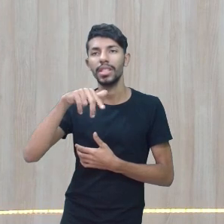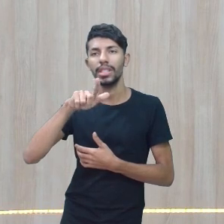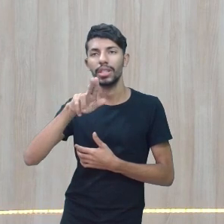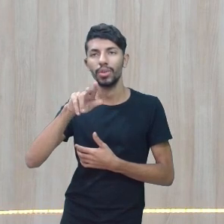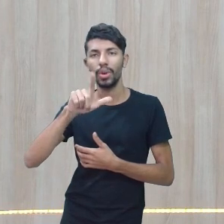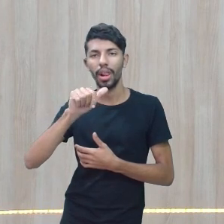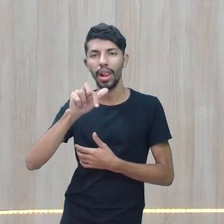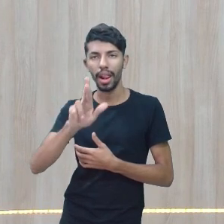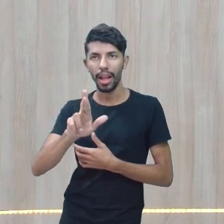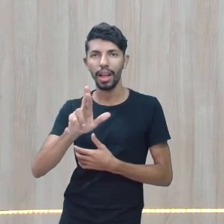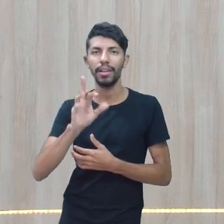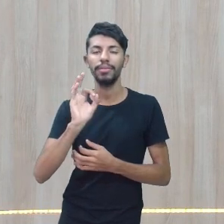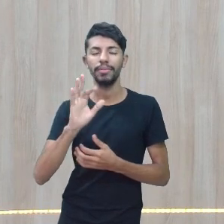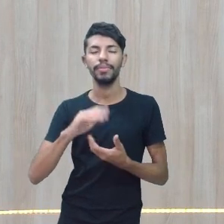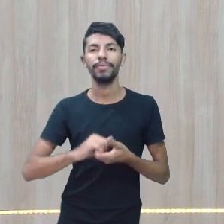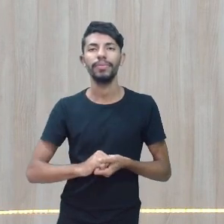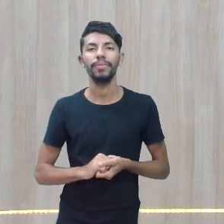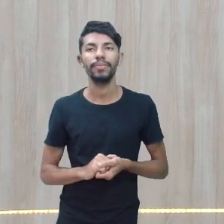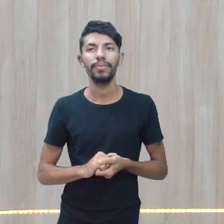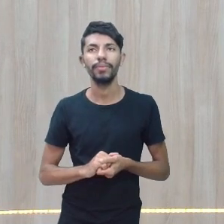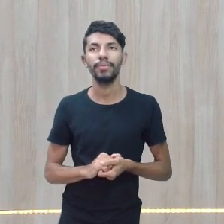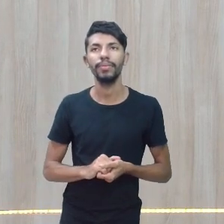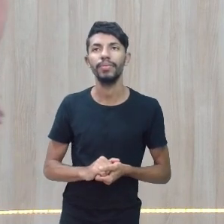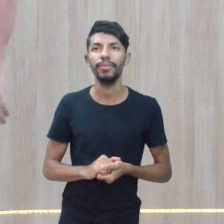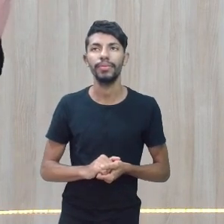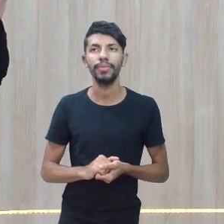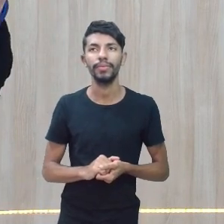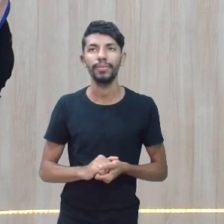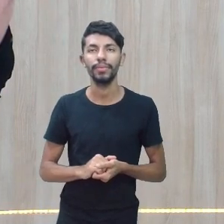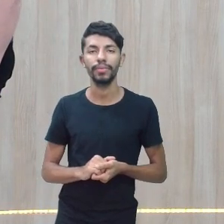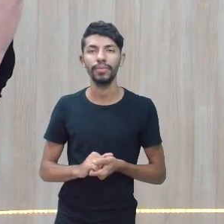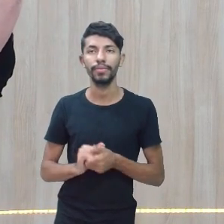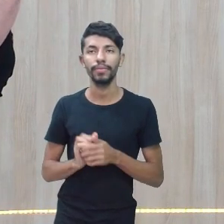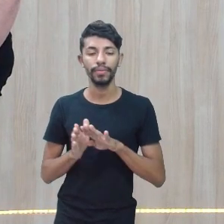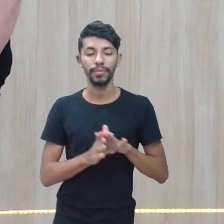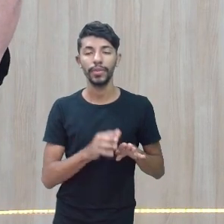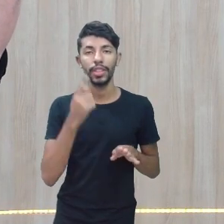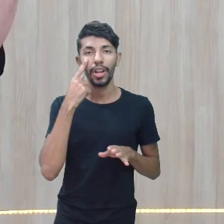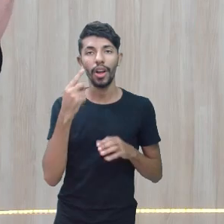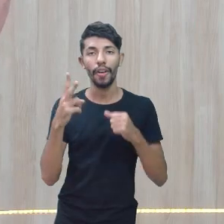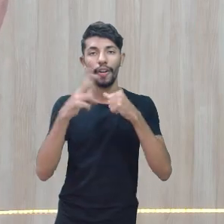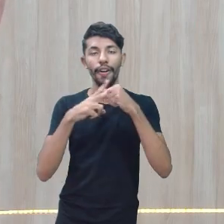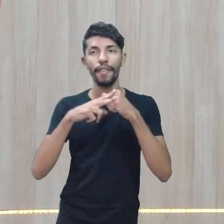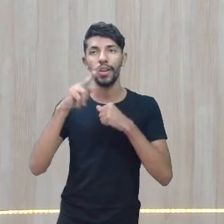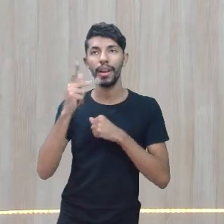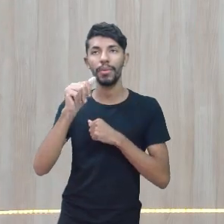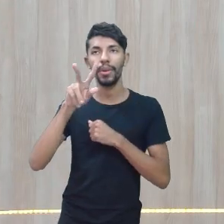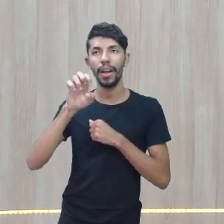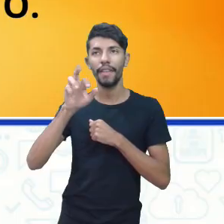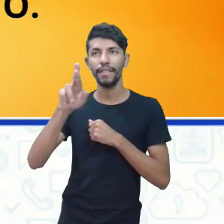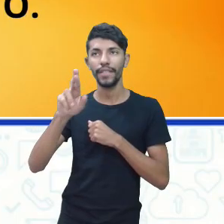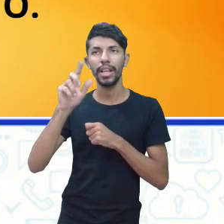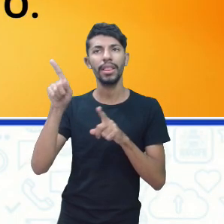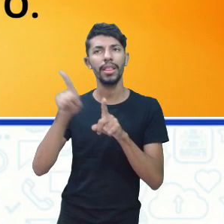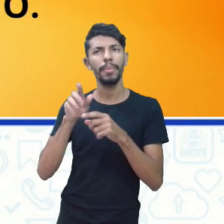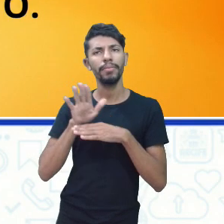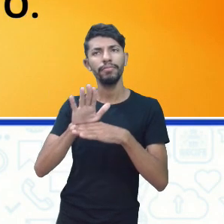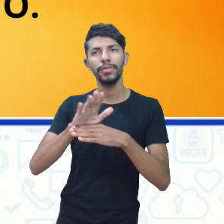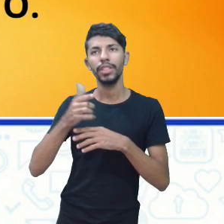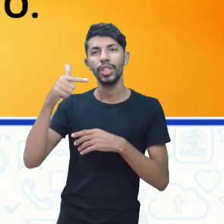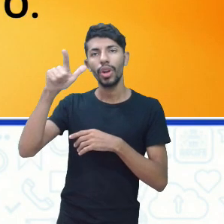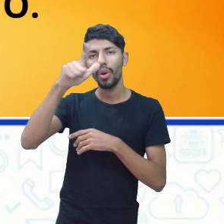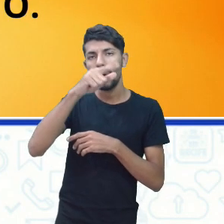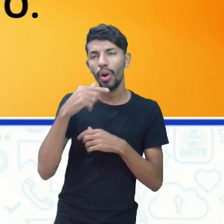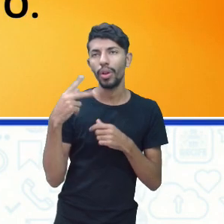na terceira pessoa do singular. O verbo haver como auxiliar também de outros verbos, né?